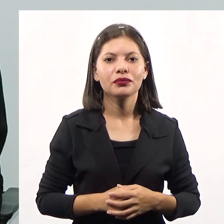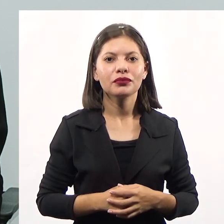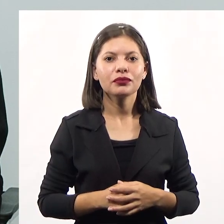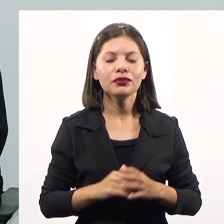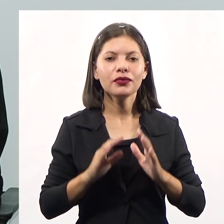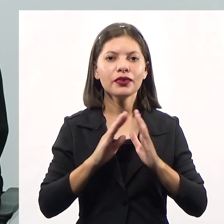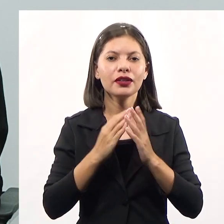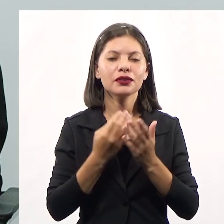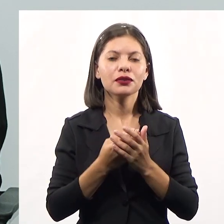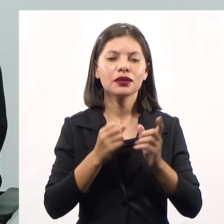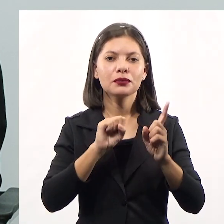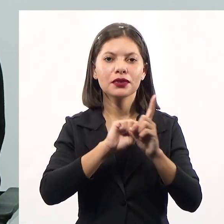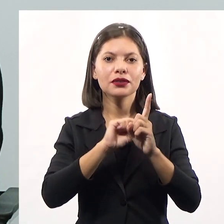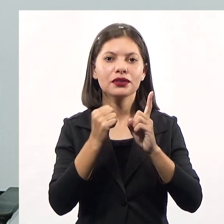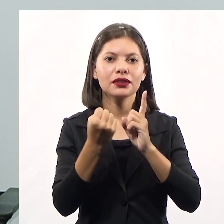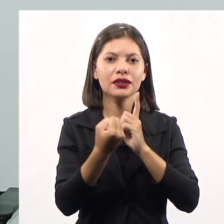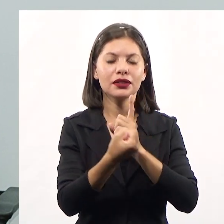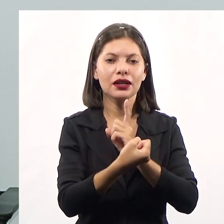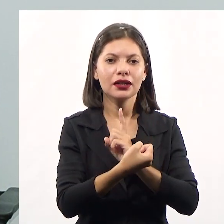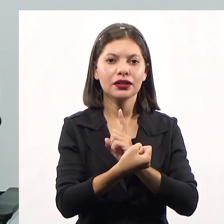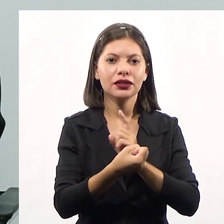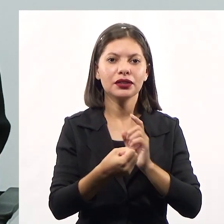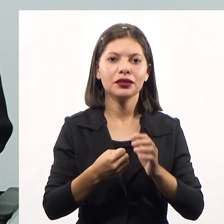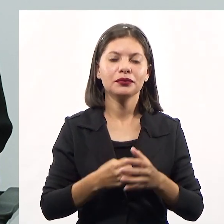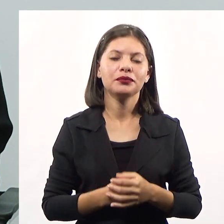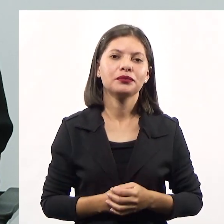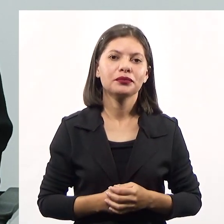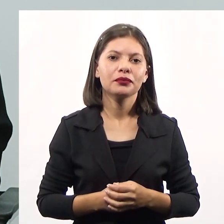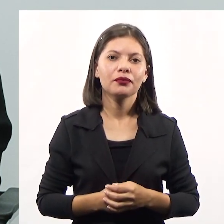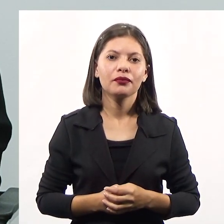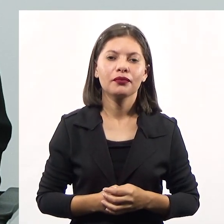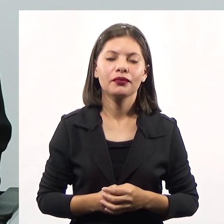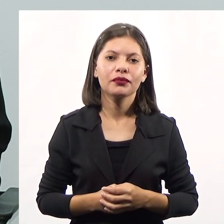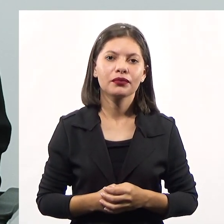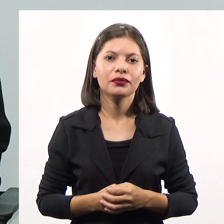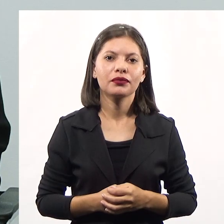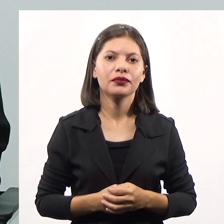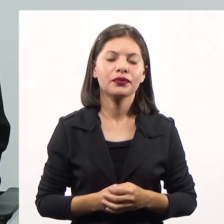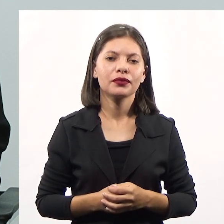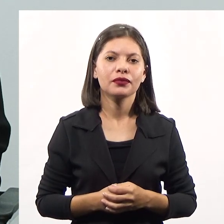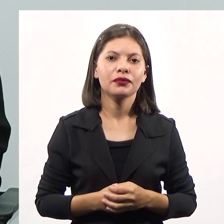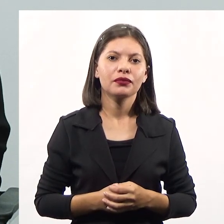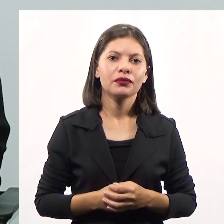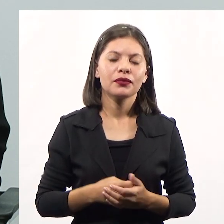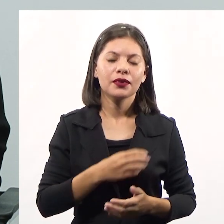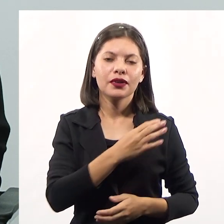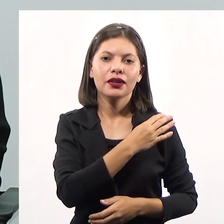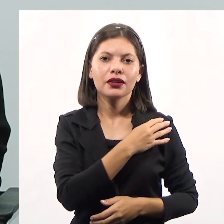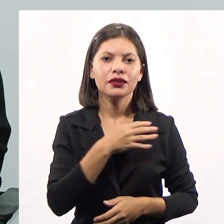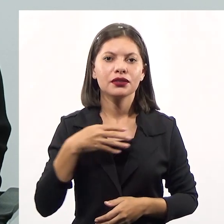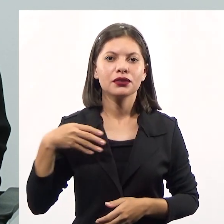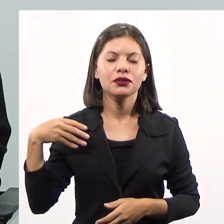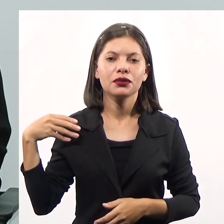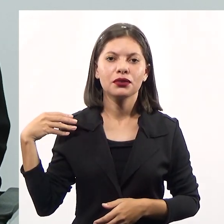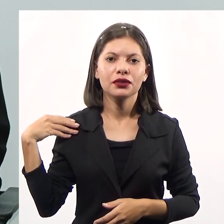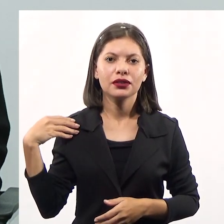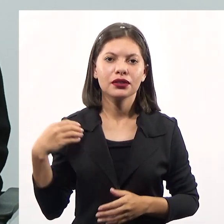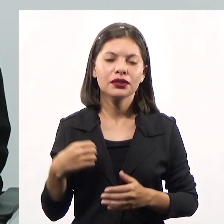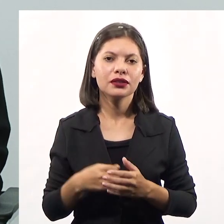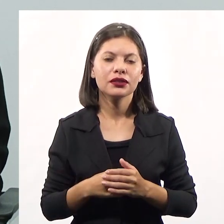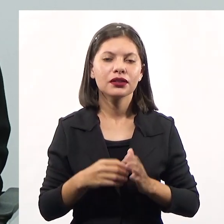para a sociedade. E aí há um resgate dessa escola, desse Liceu de Aristóteles, né,